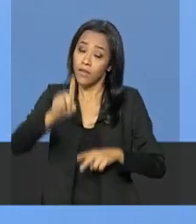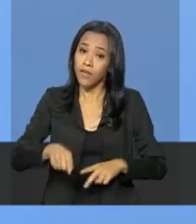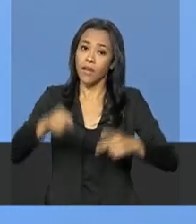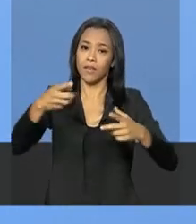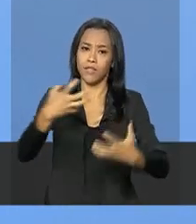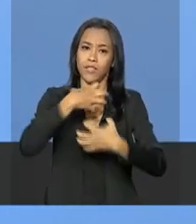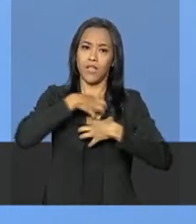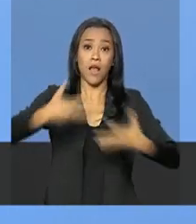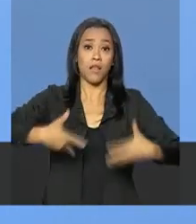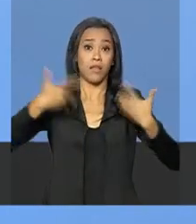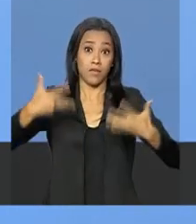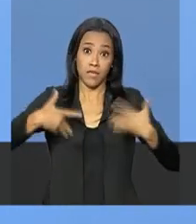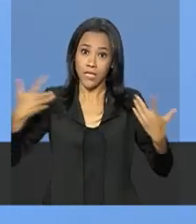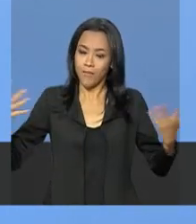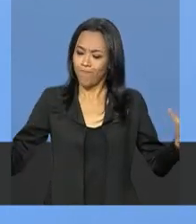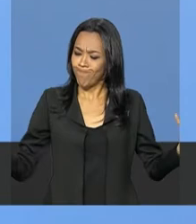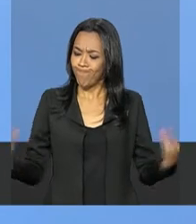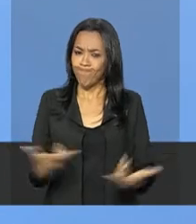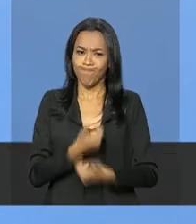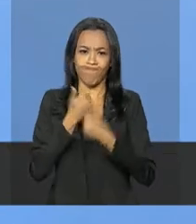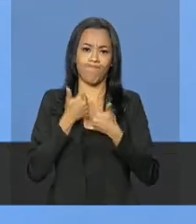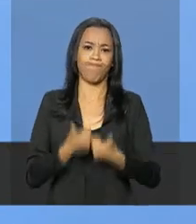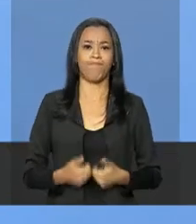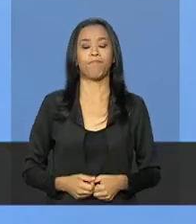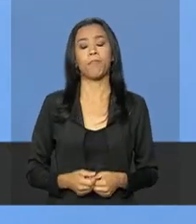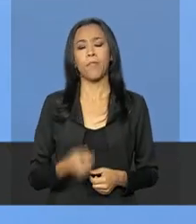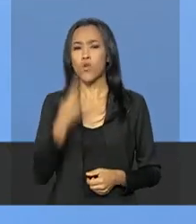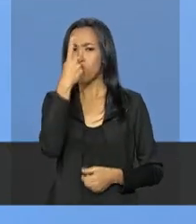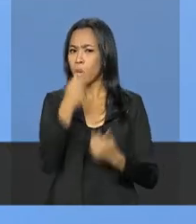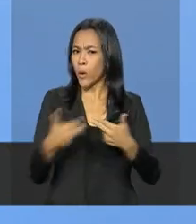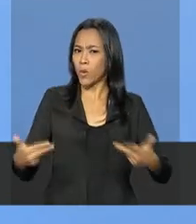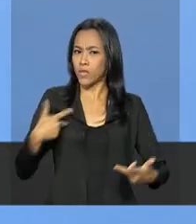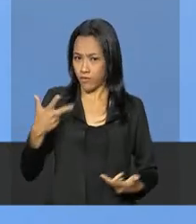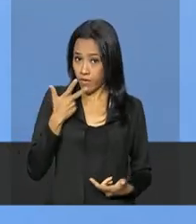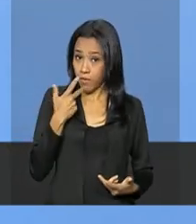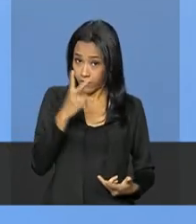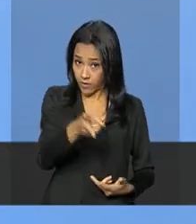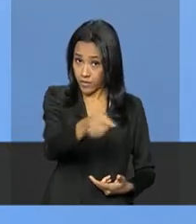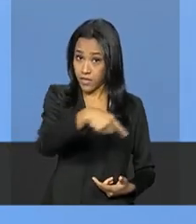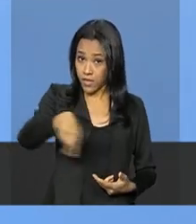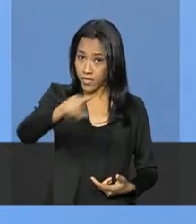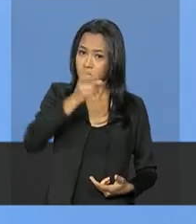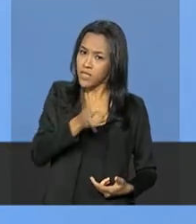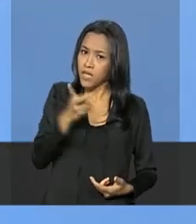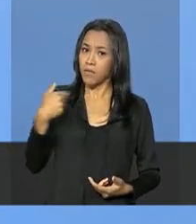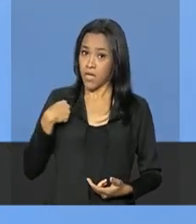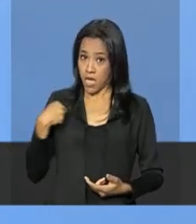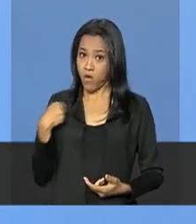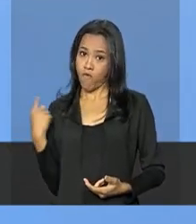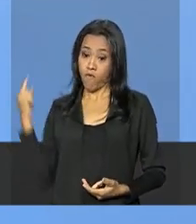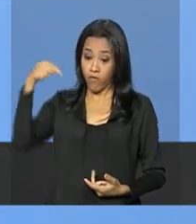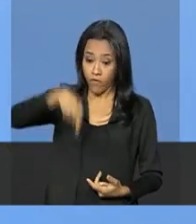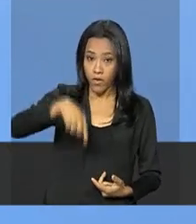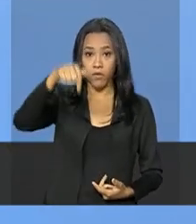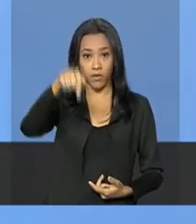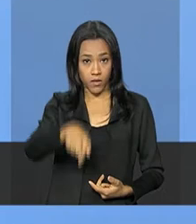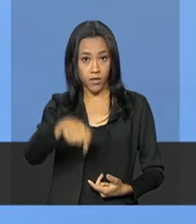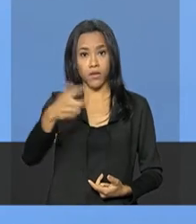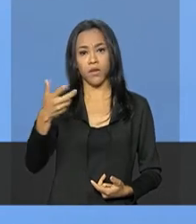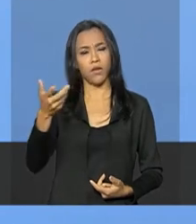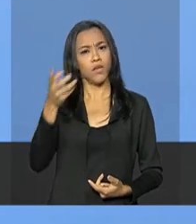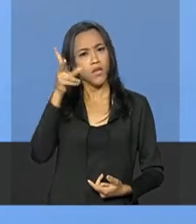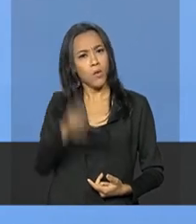né eu atuar vou dizer a vocês uma coisa toda vez que eu venho de rock toda vez que eu venho prefeito a uma